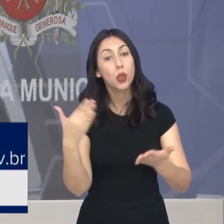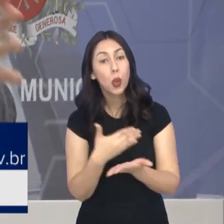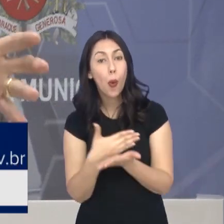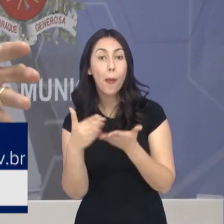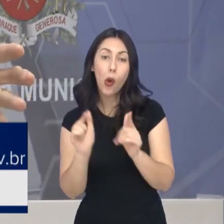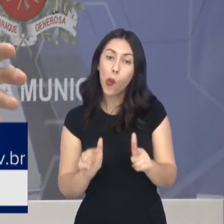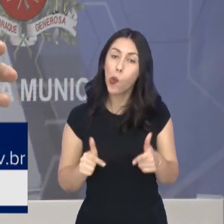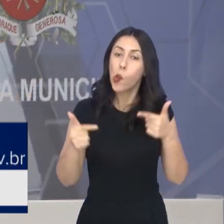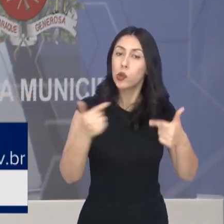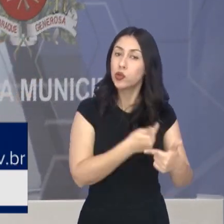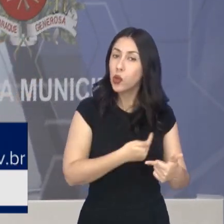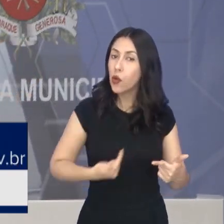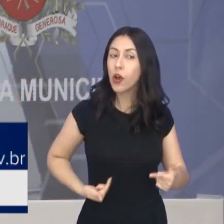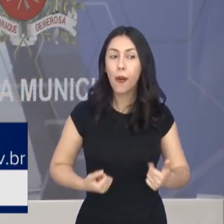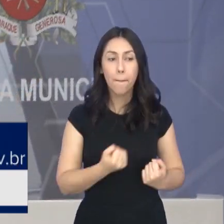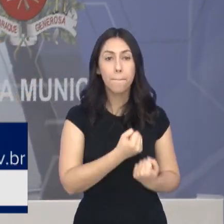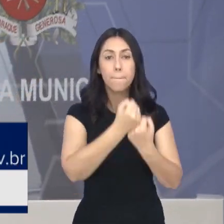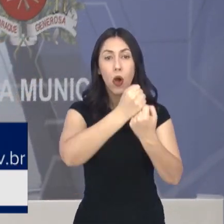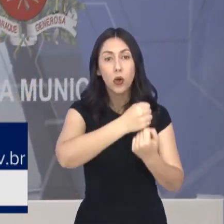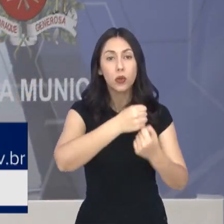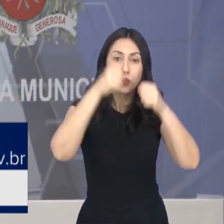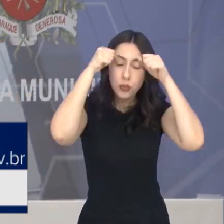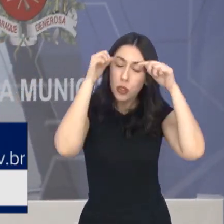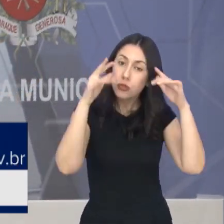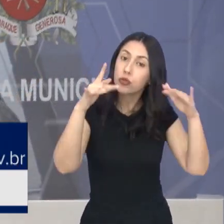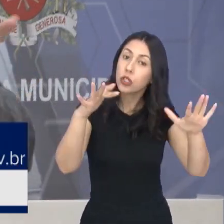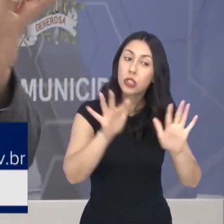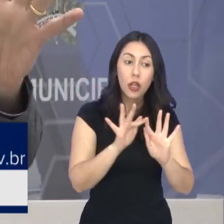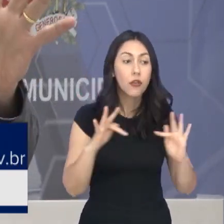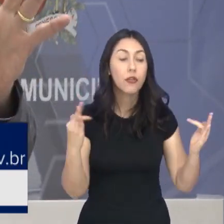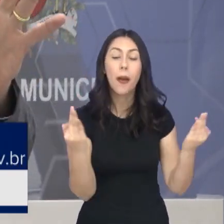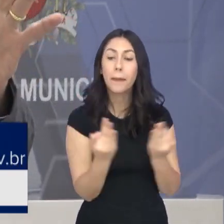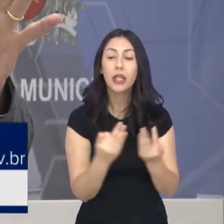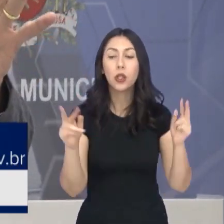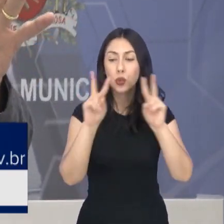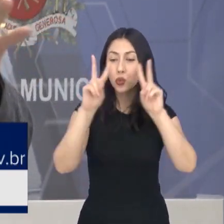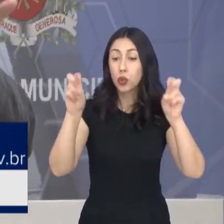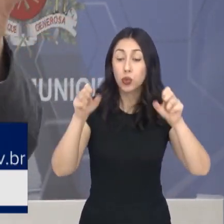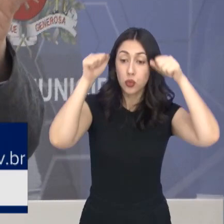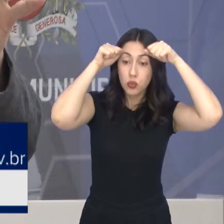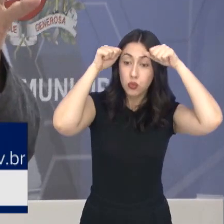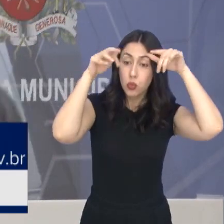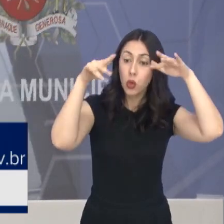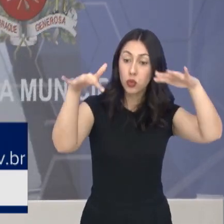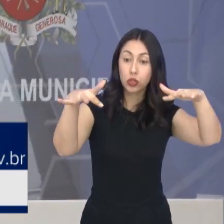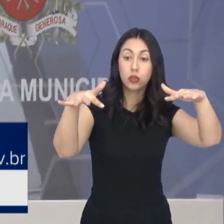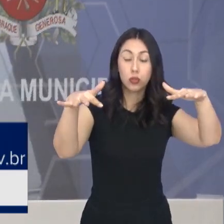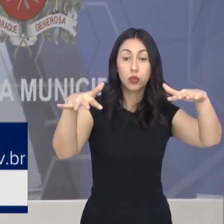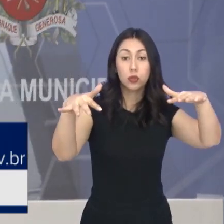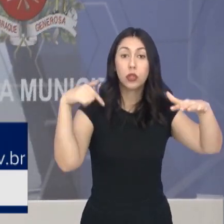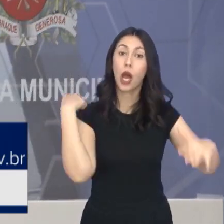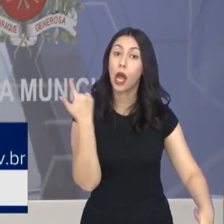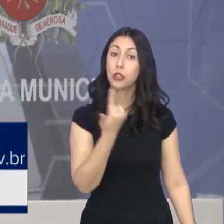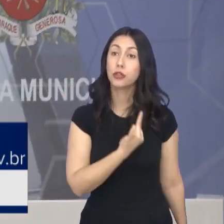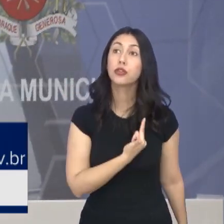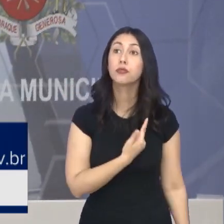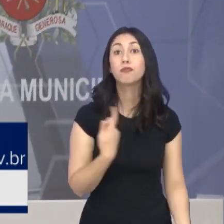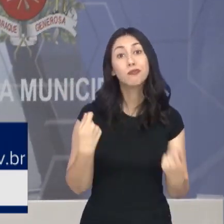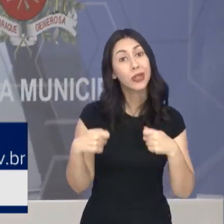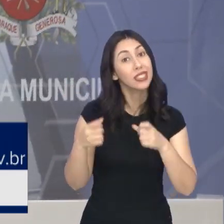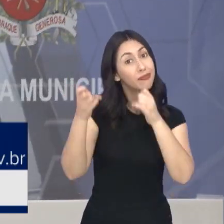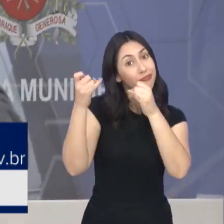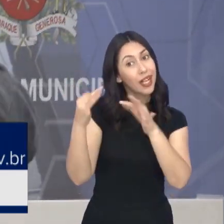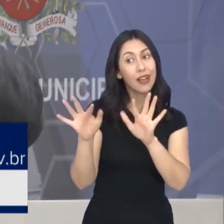públicas para os autistas e seus familiares, né? A gente, quando fala de autismo, né, de autista, a gente tem que falar